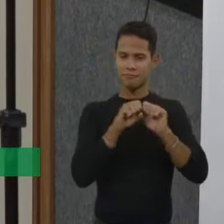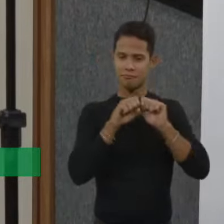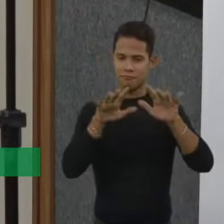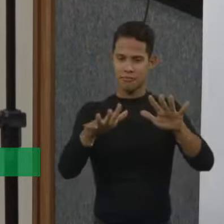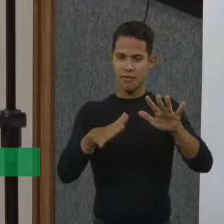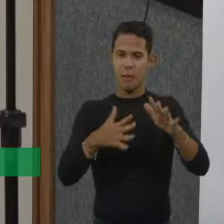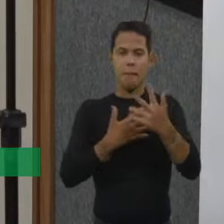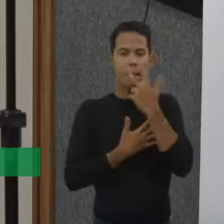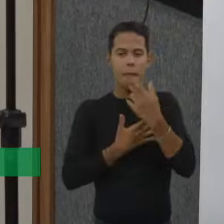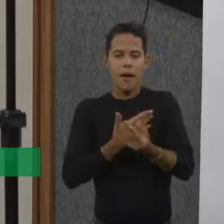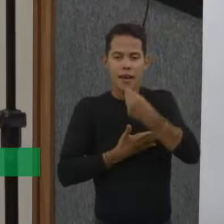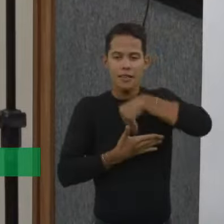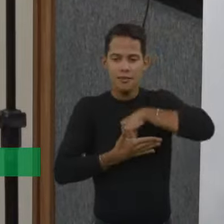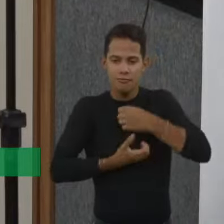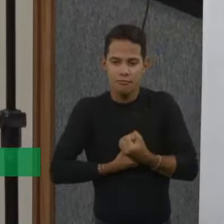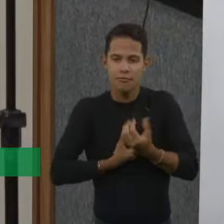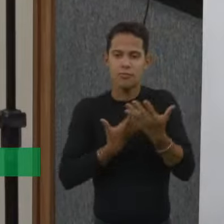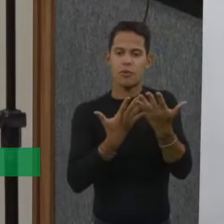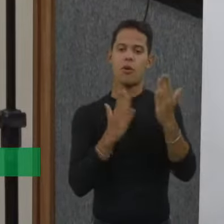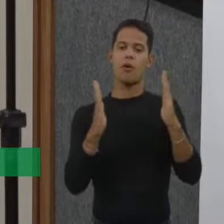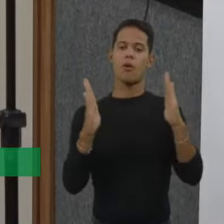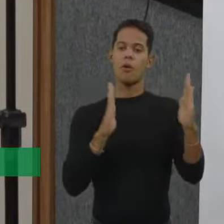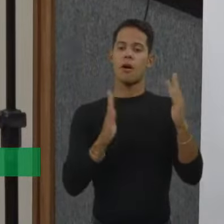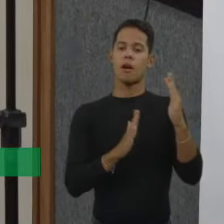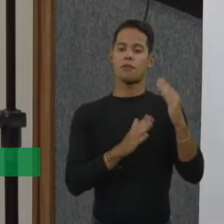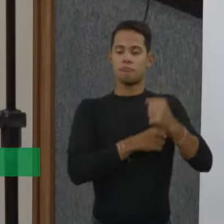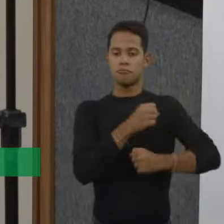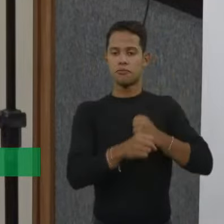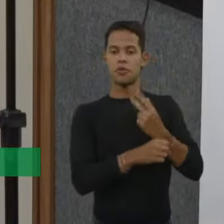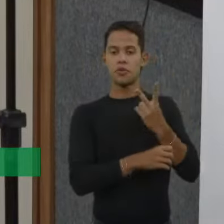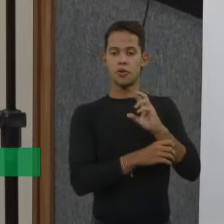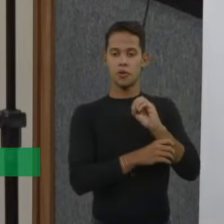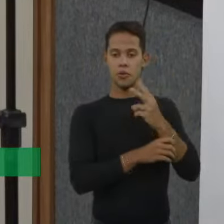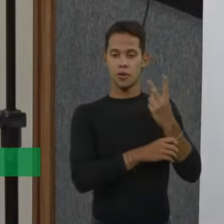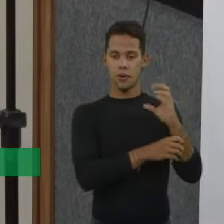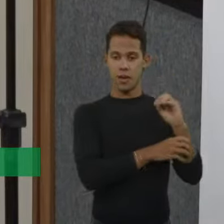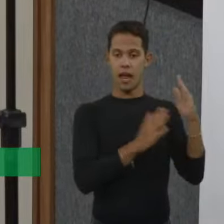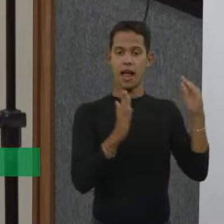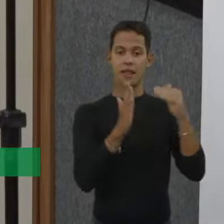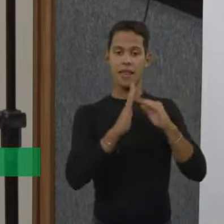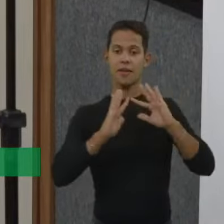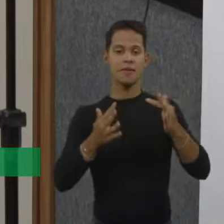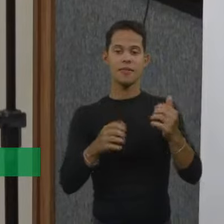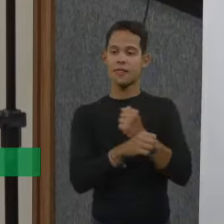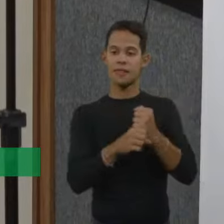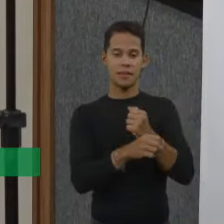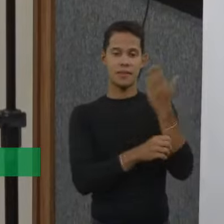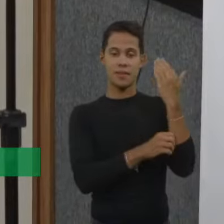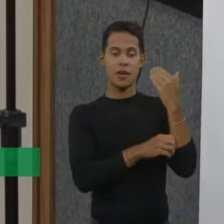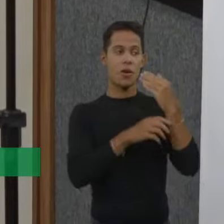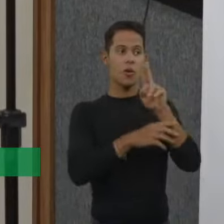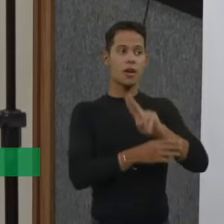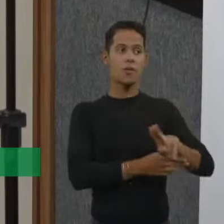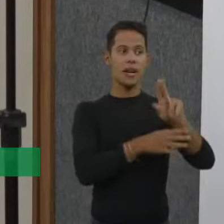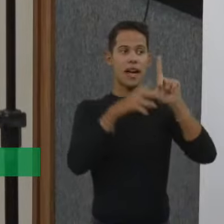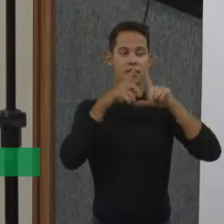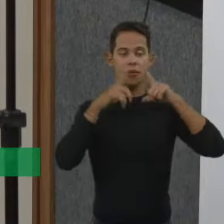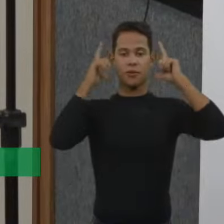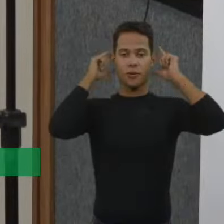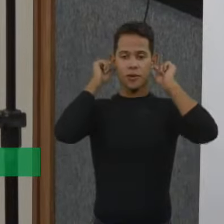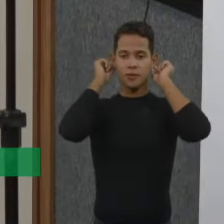Eu passei, desde 2020 até o final do ano passado, nossa família usando máscara. E muita gente dizendo, será que a gente vai usar máscara